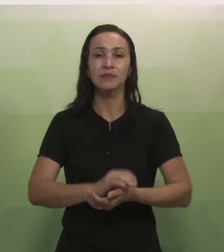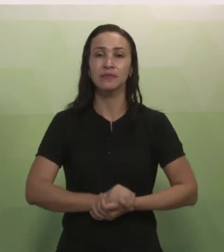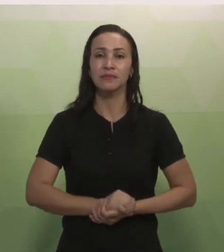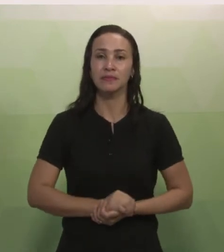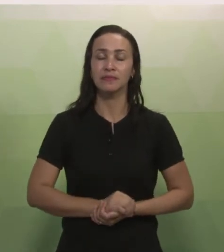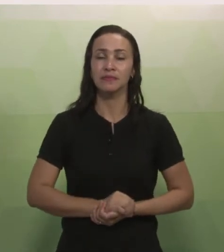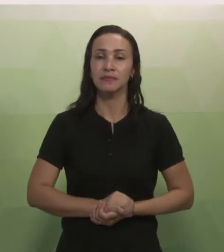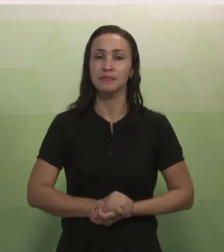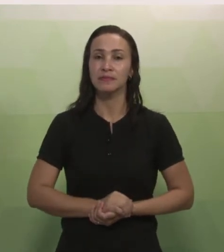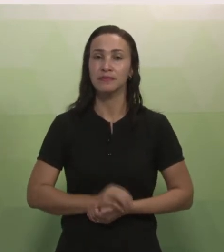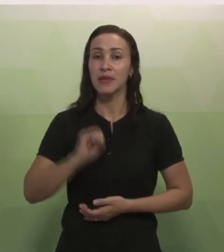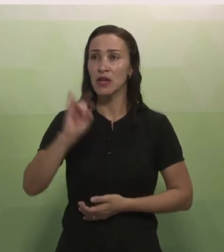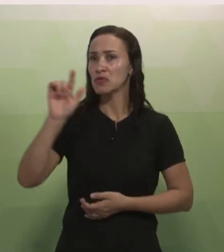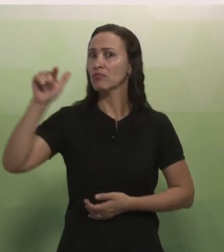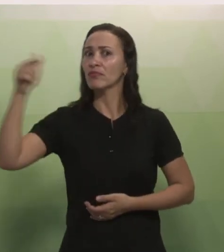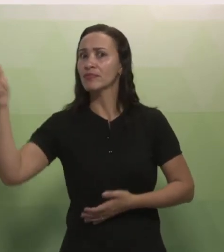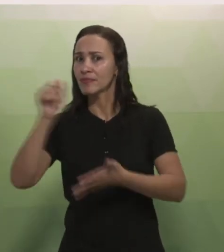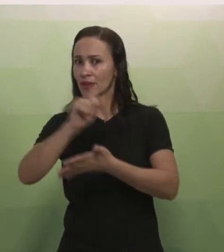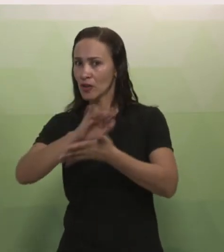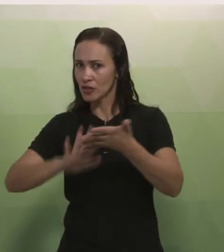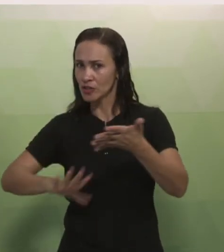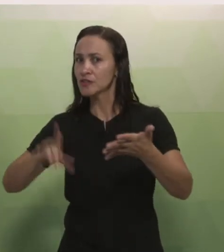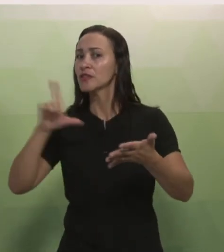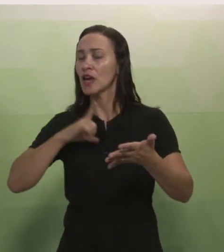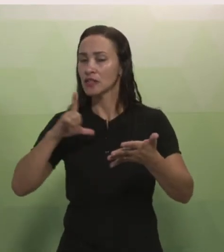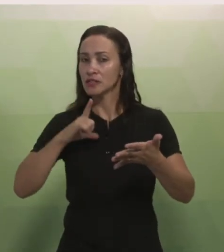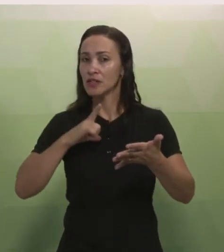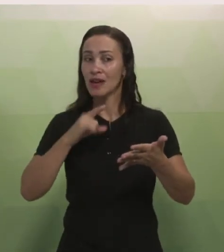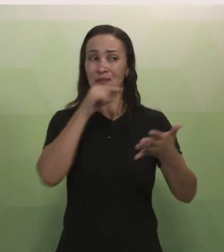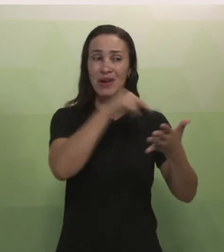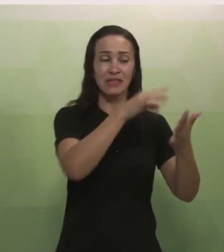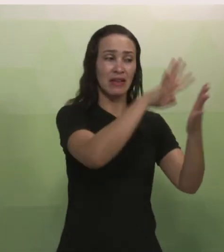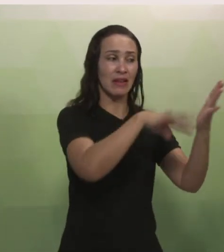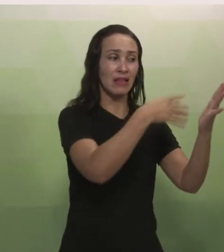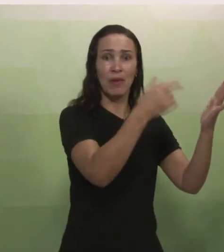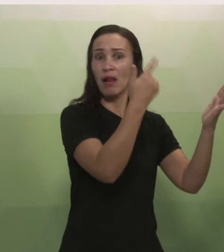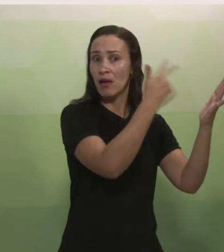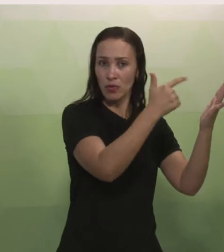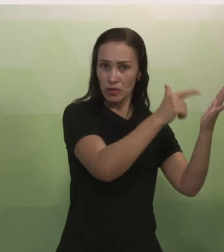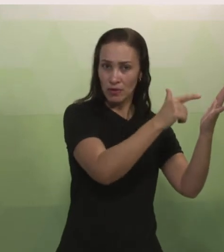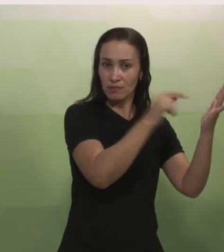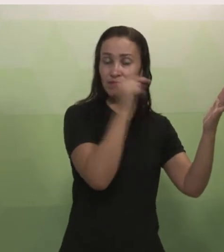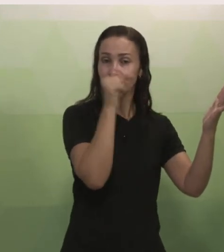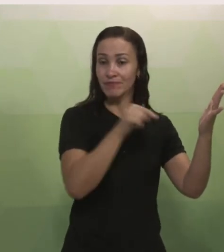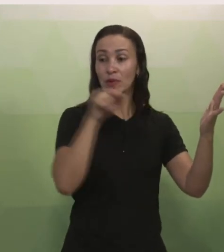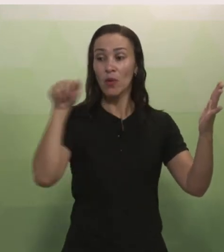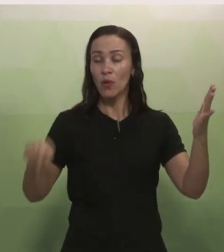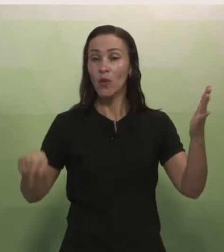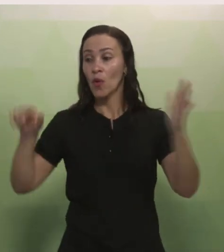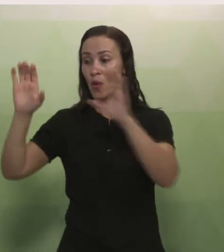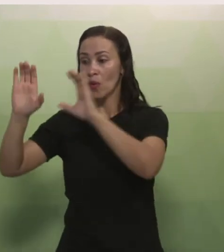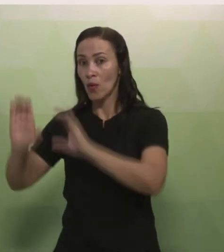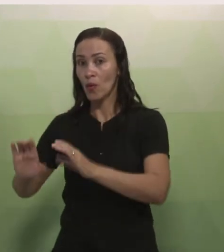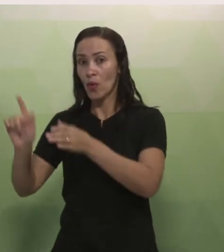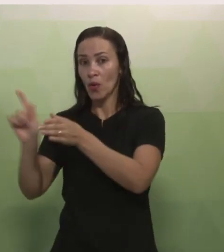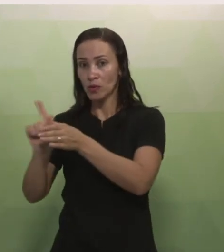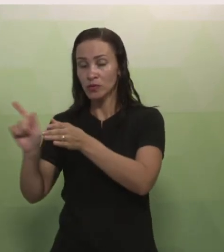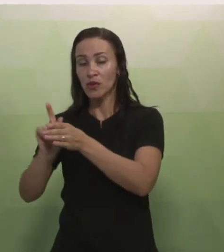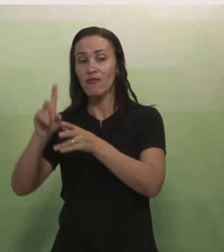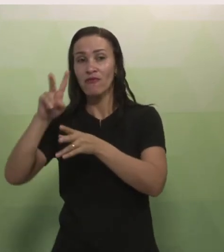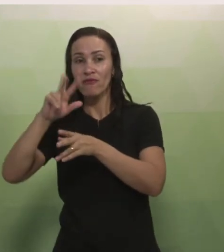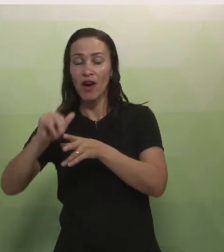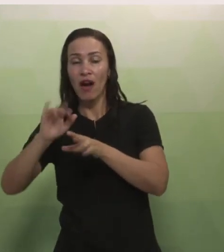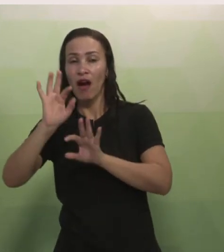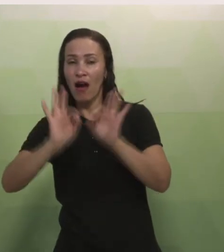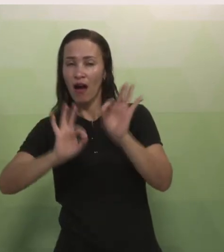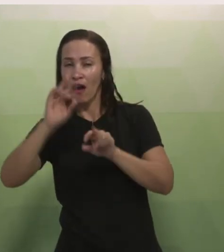sangue, né? E caso haja outras atividades que não constem nessa tabela, essas serão avaliadas